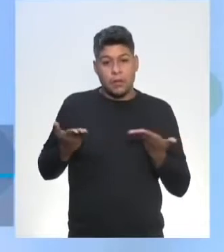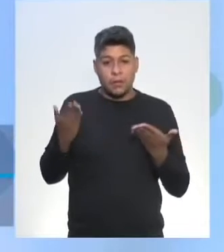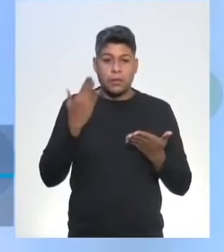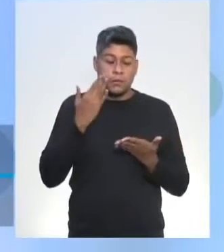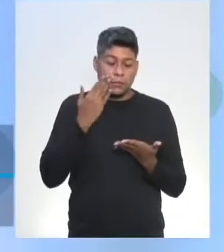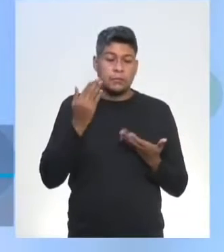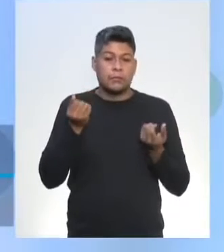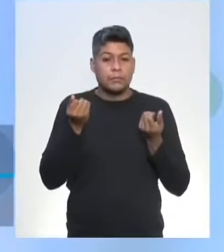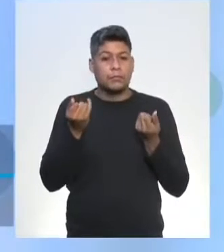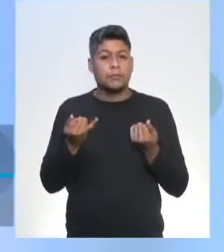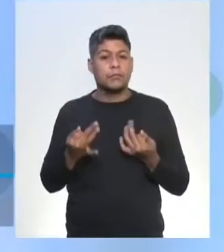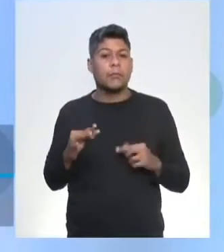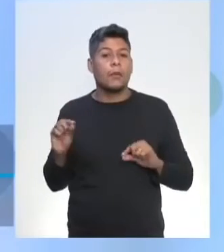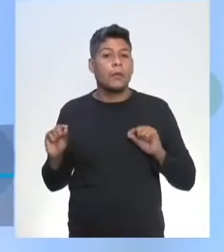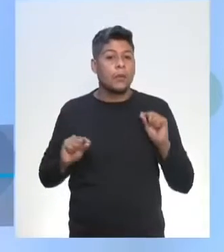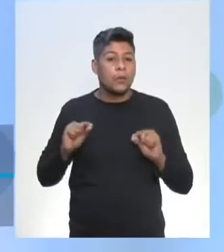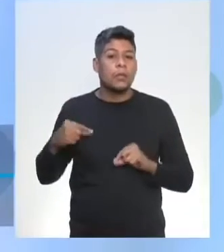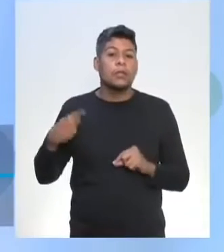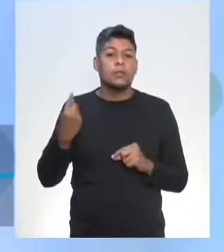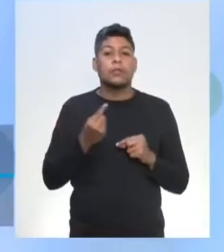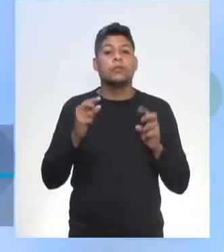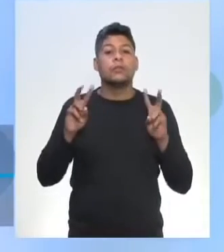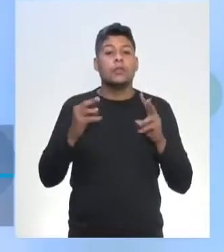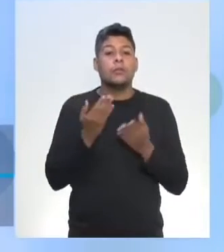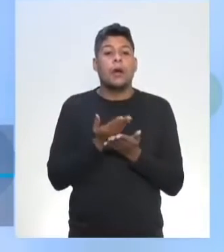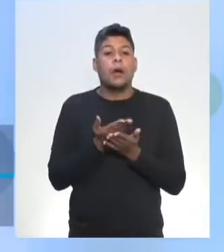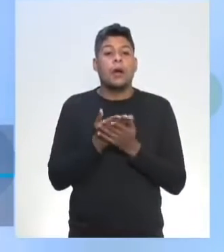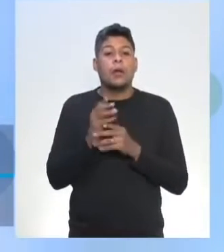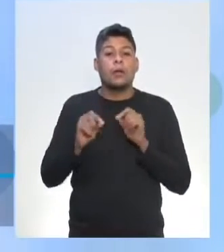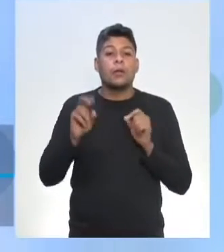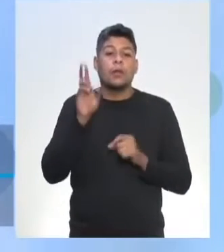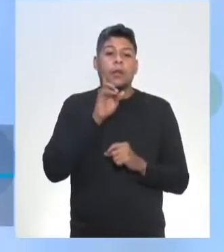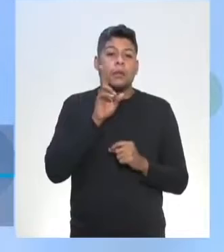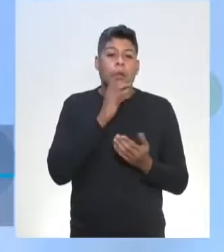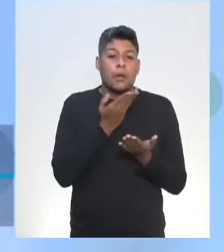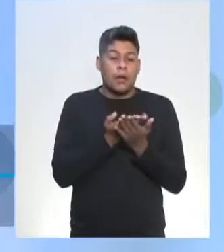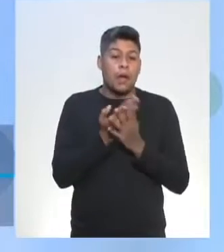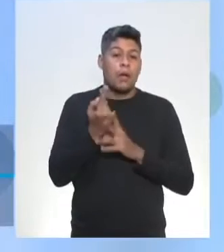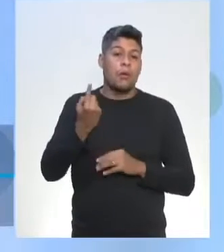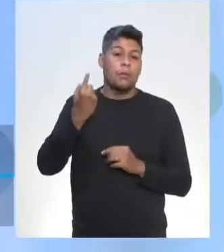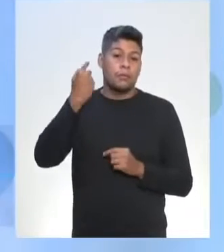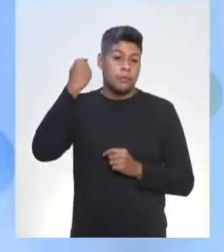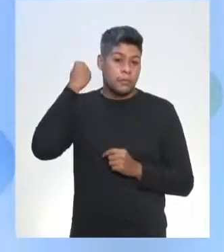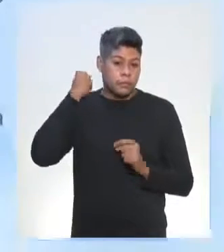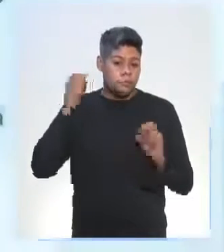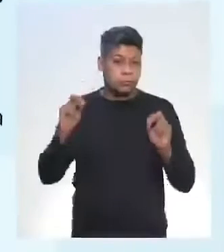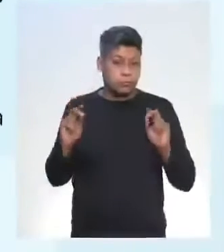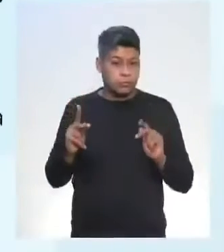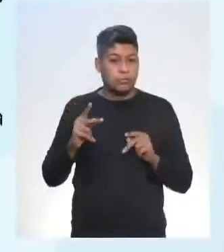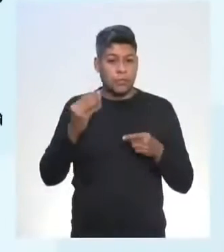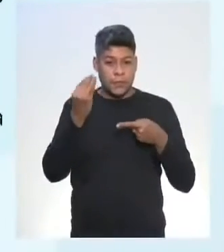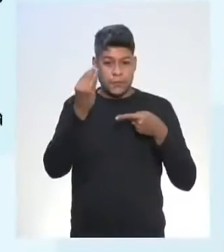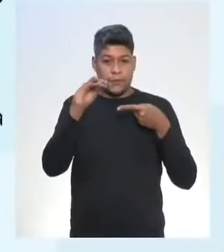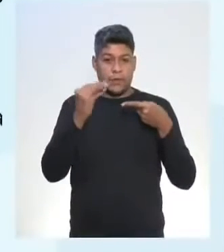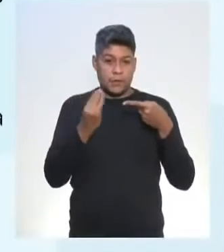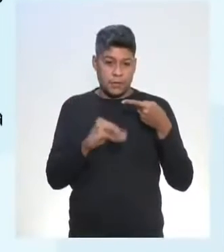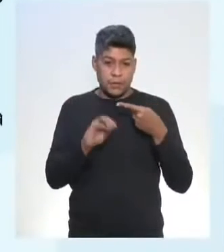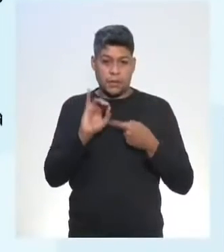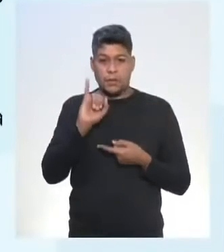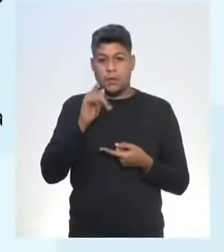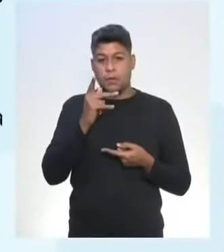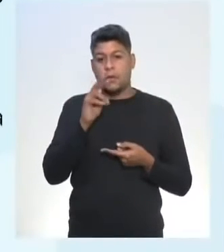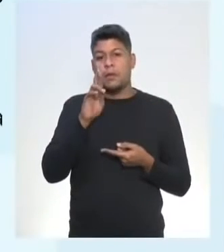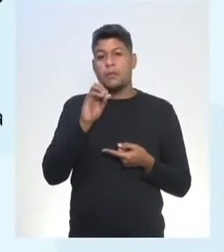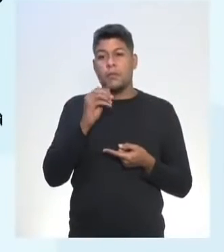até tava até comentando né lá e o nosso tema da aula de hoje não dá uma lembradinha na aula na aula passada tá olha lá fração